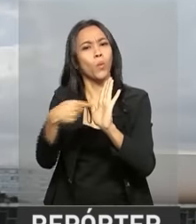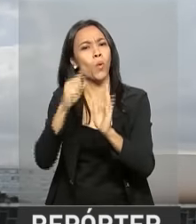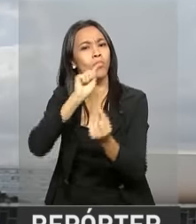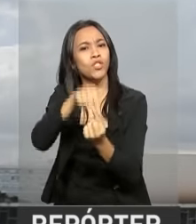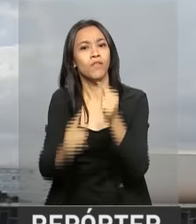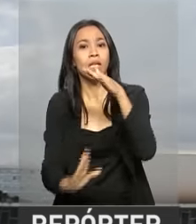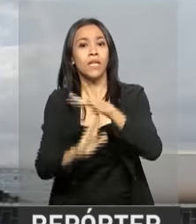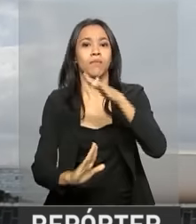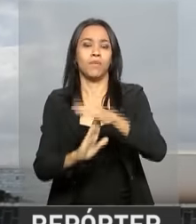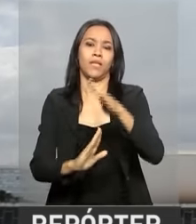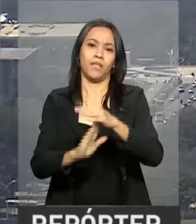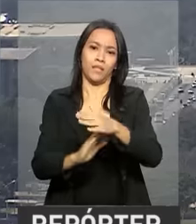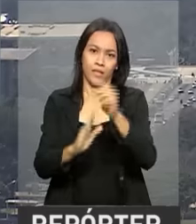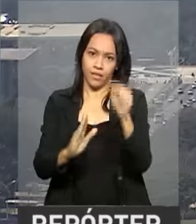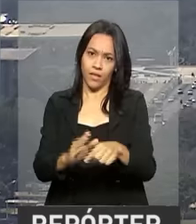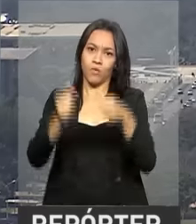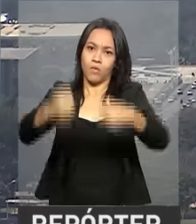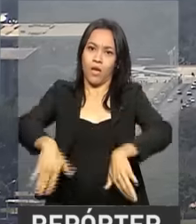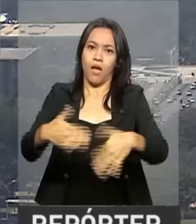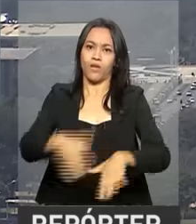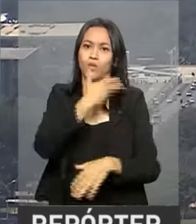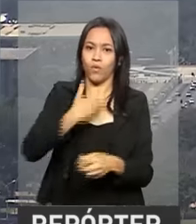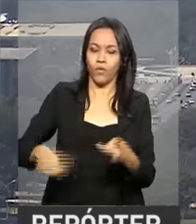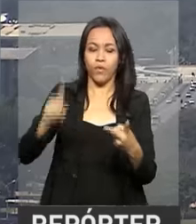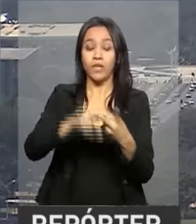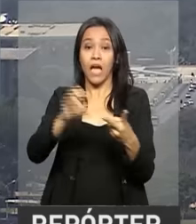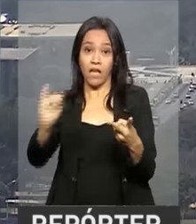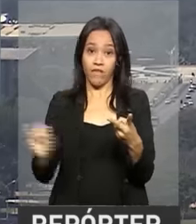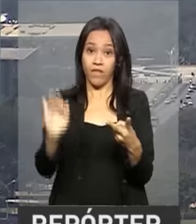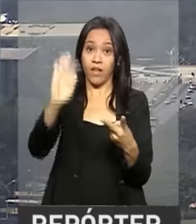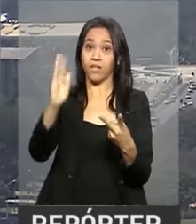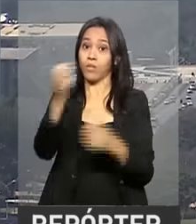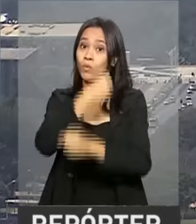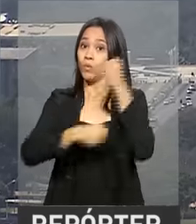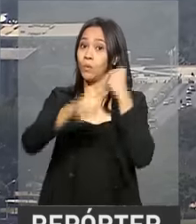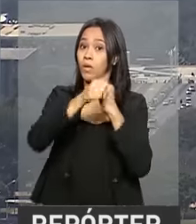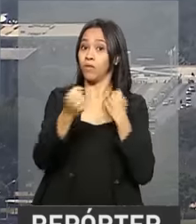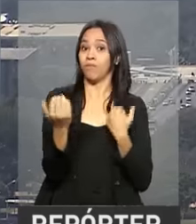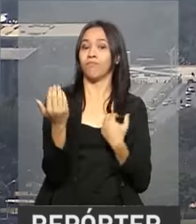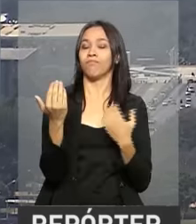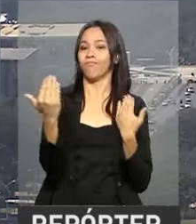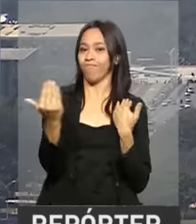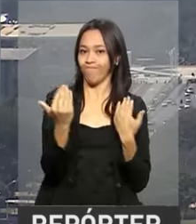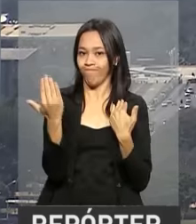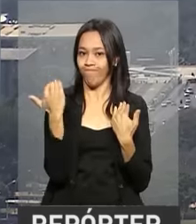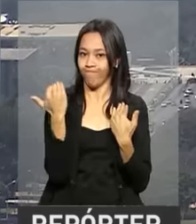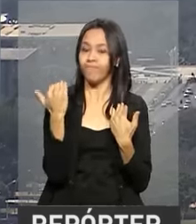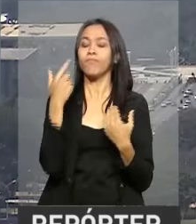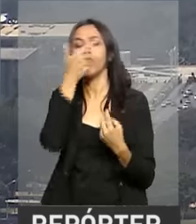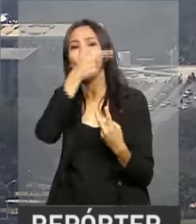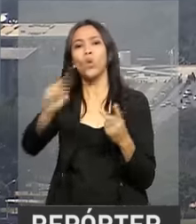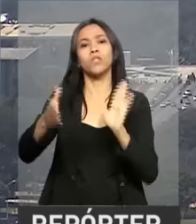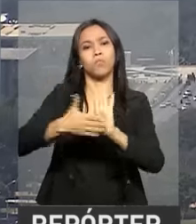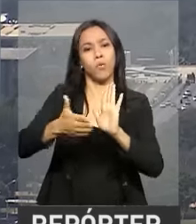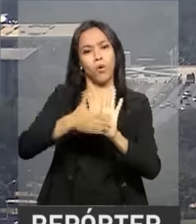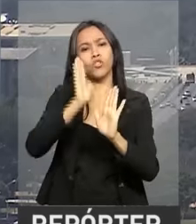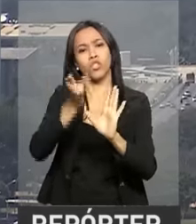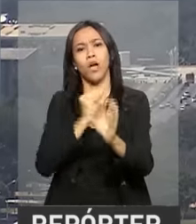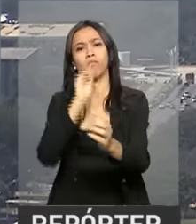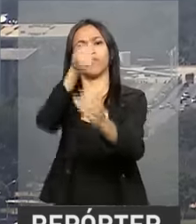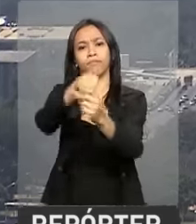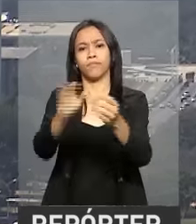o crescimento dos gastos públicos à inflação do ano anterior outras propostas que já tramitam no Congresso